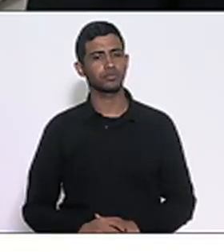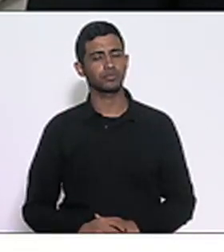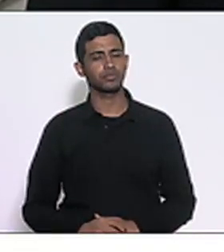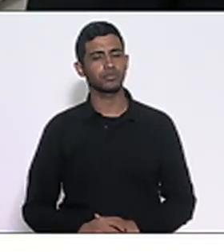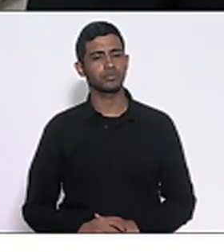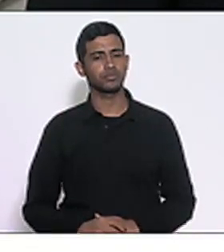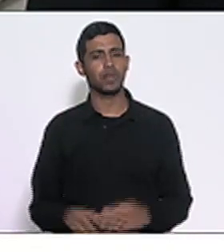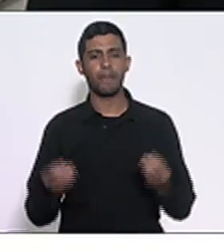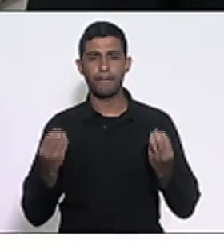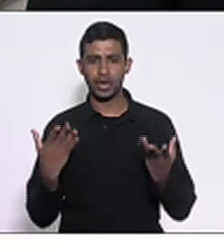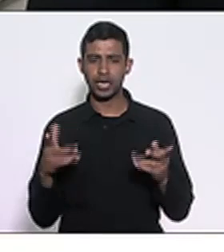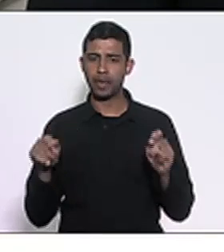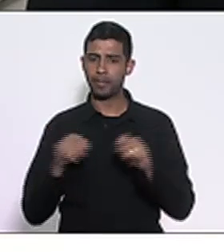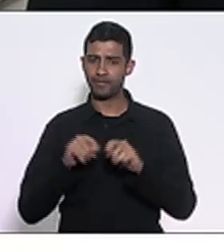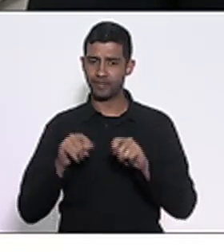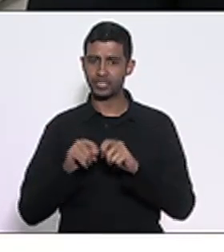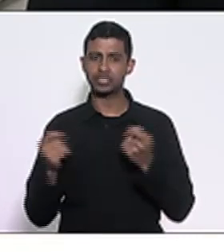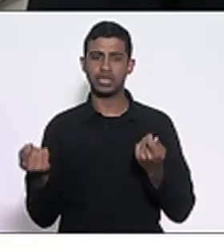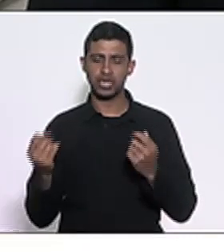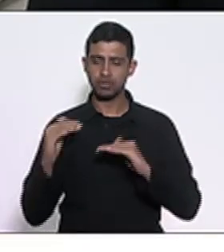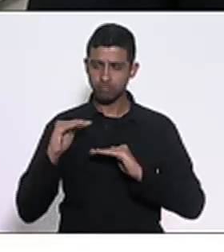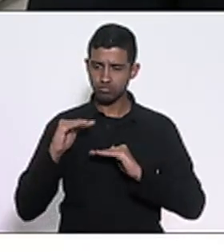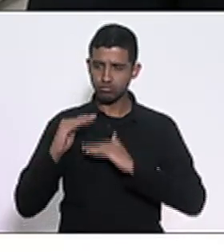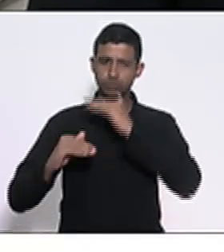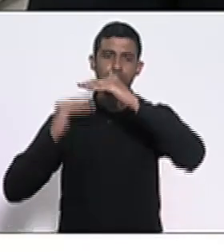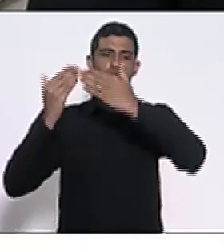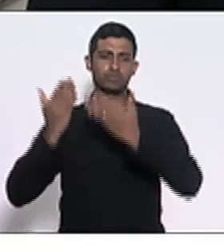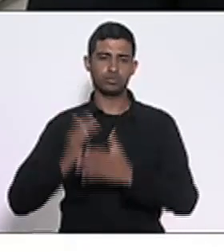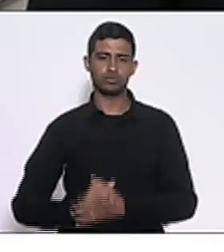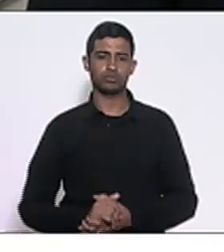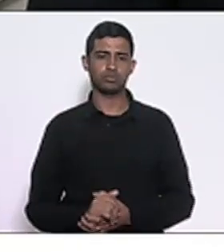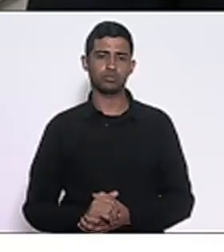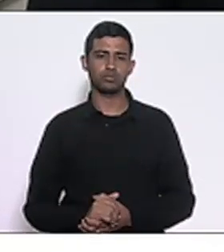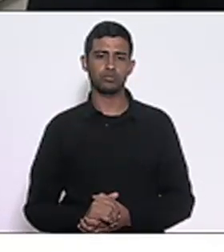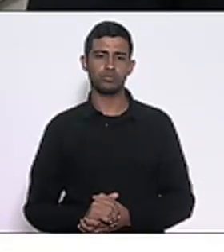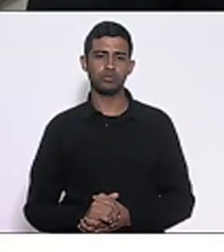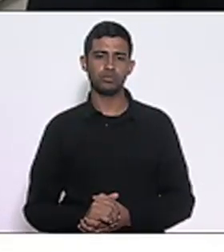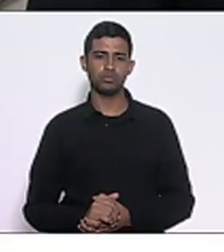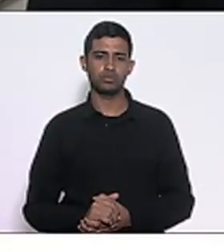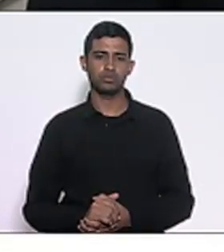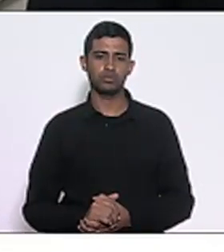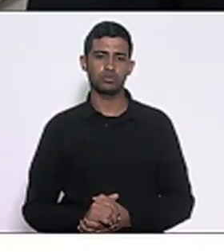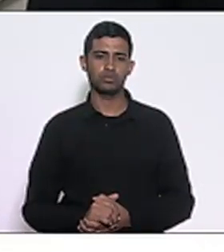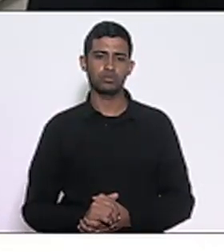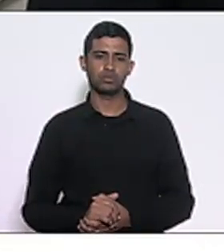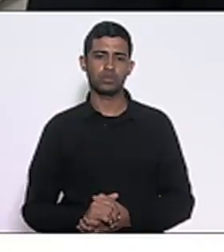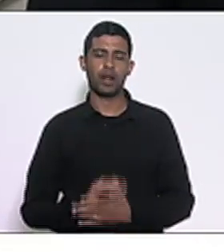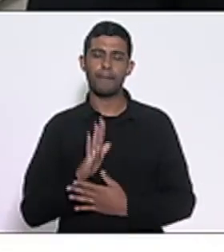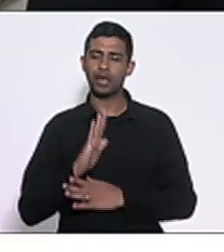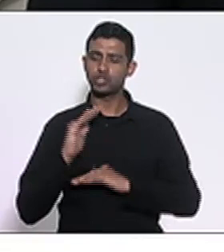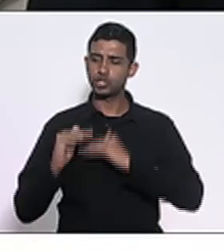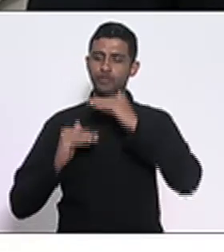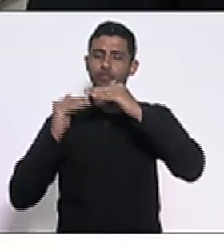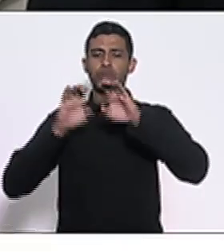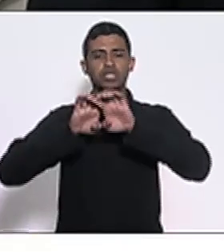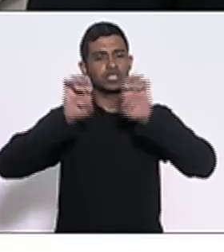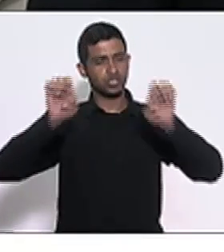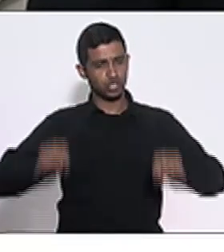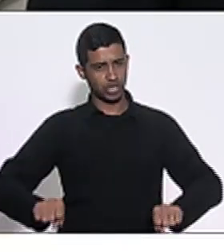para realização, desenvolvimento de sistemas